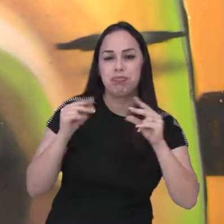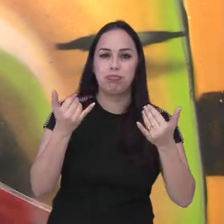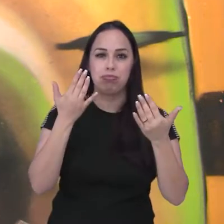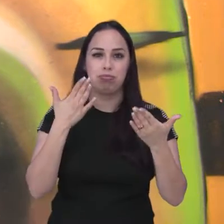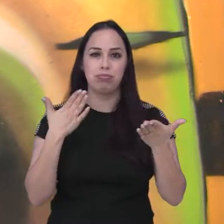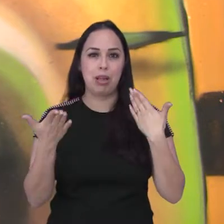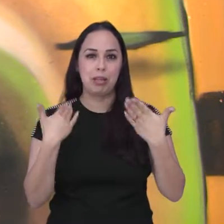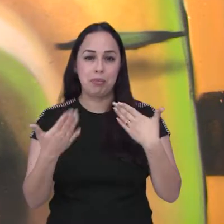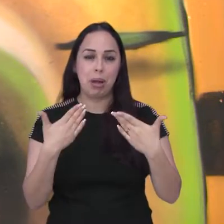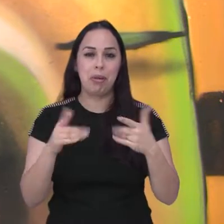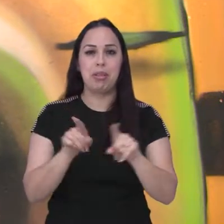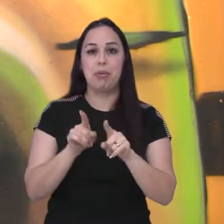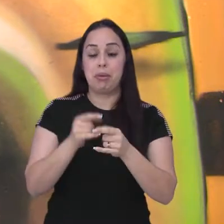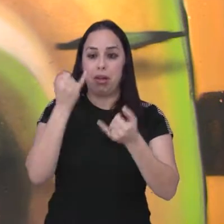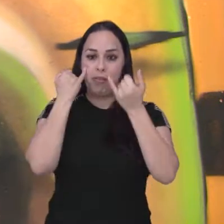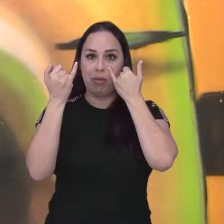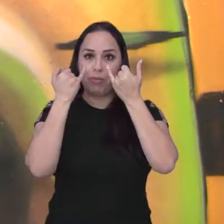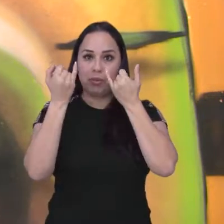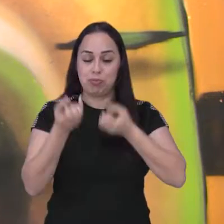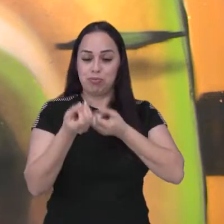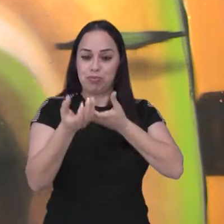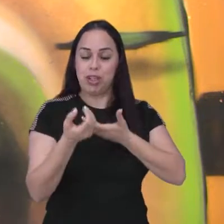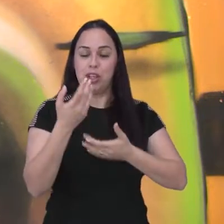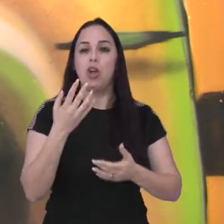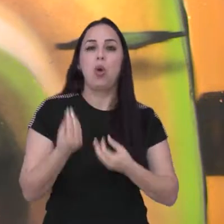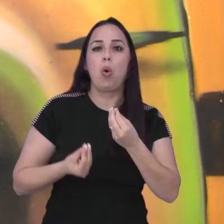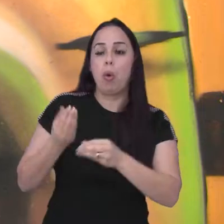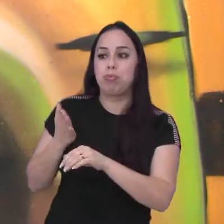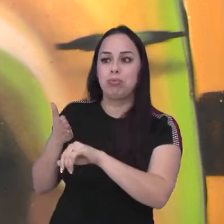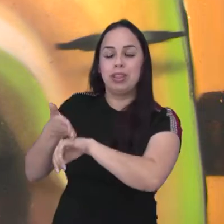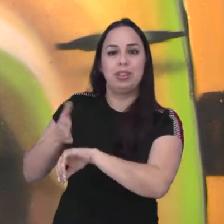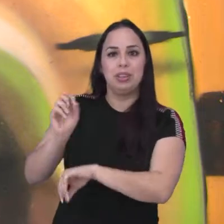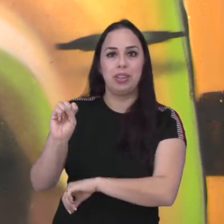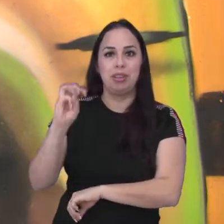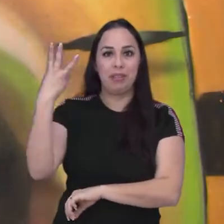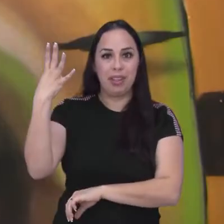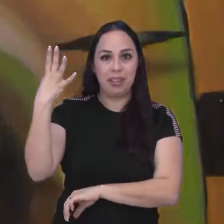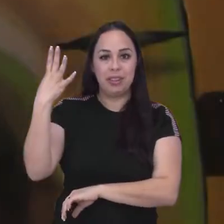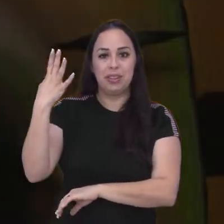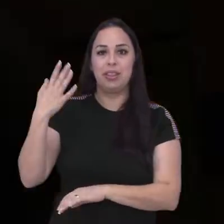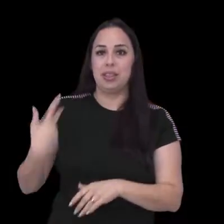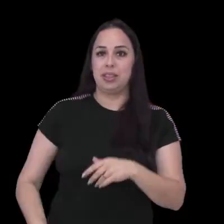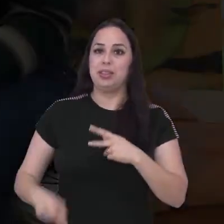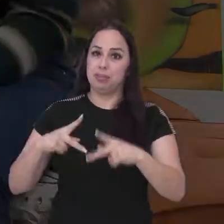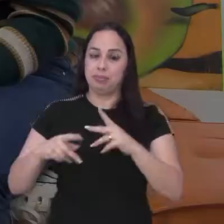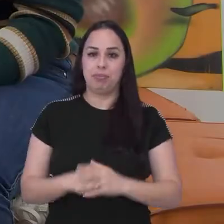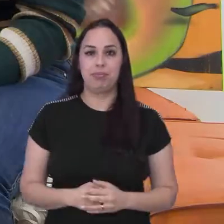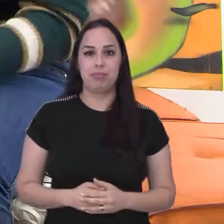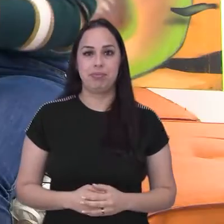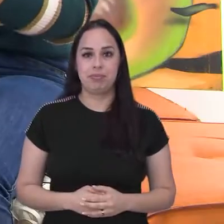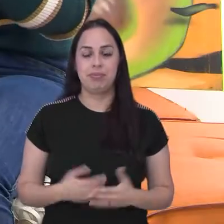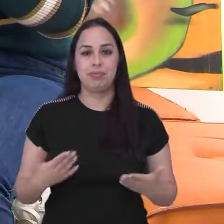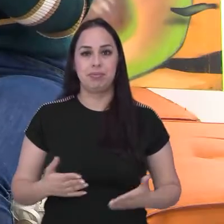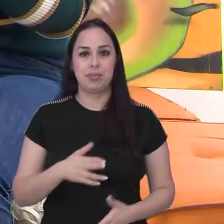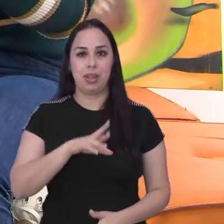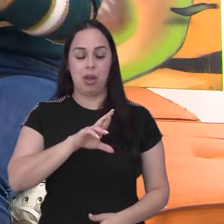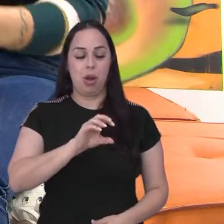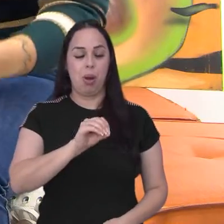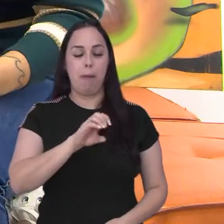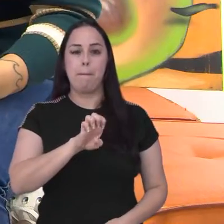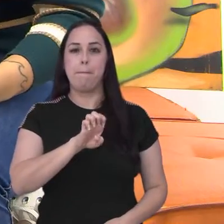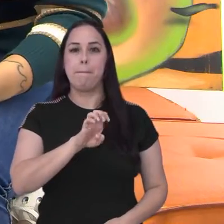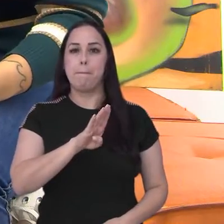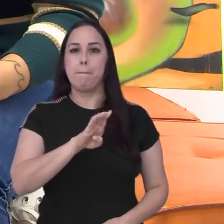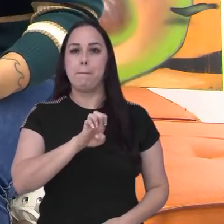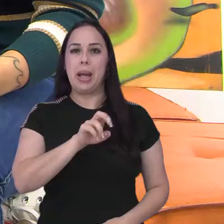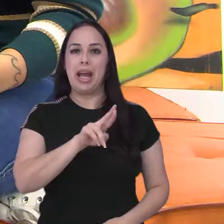vai dar bastante informação sobre como vocês podem participar dos eventos aqui em São José. Vamos lá? Bom, agora sim eu tô com o Roberto